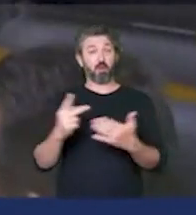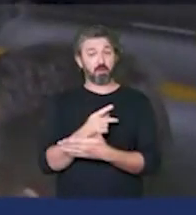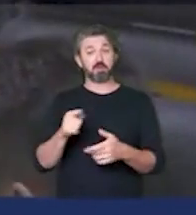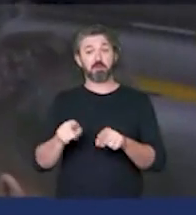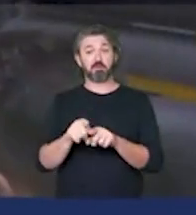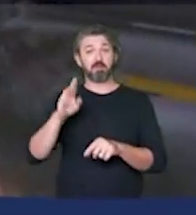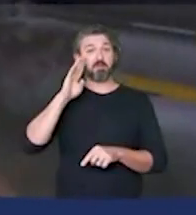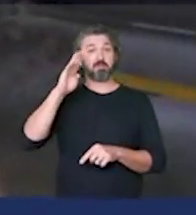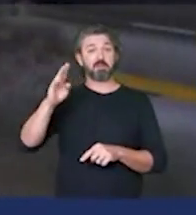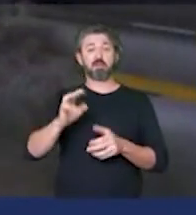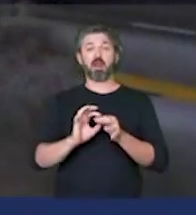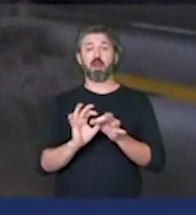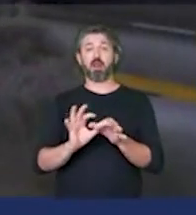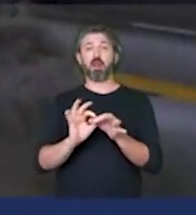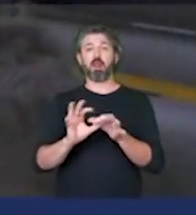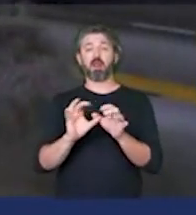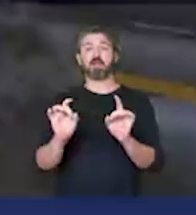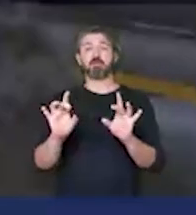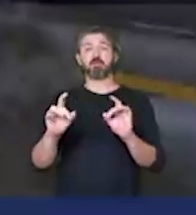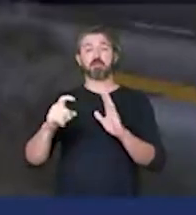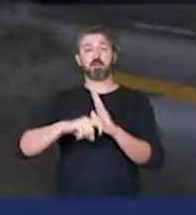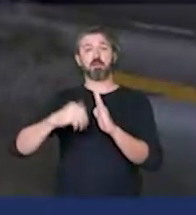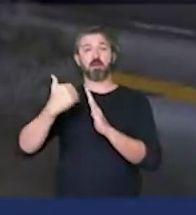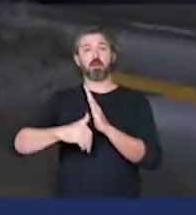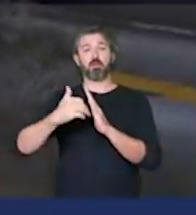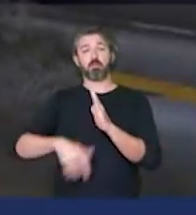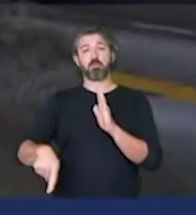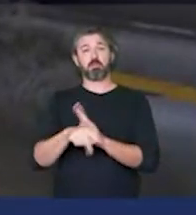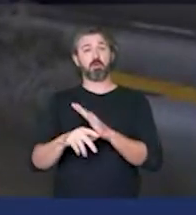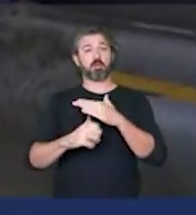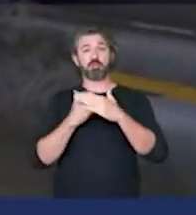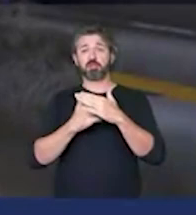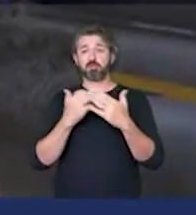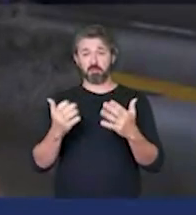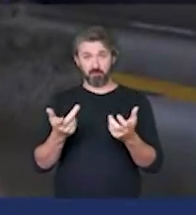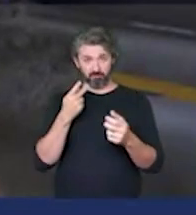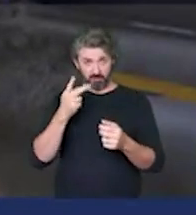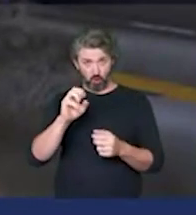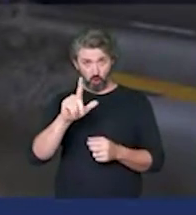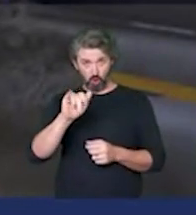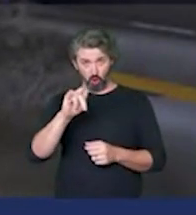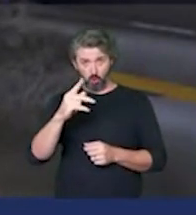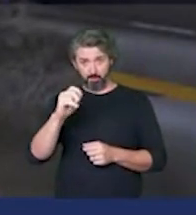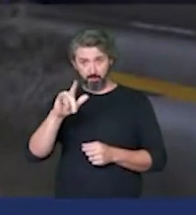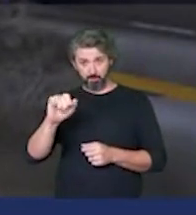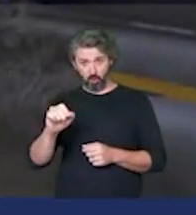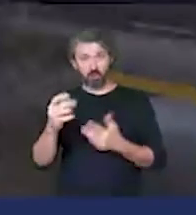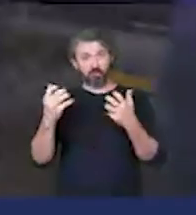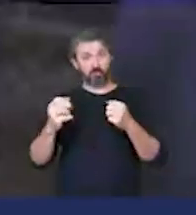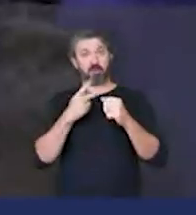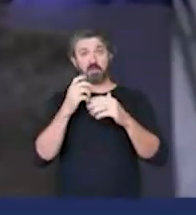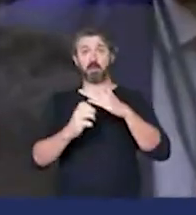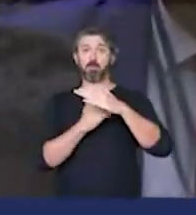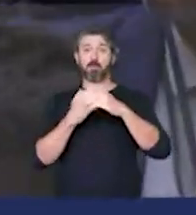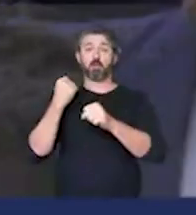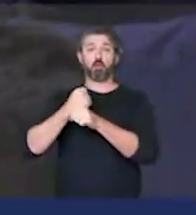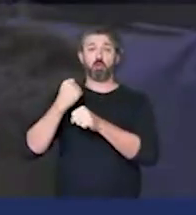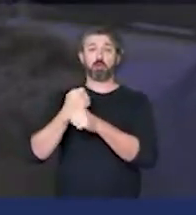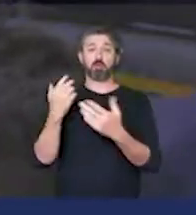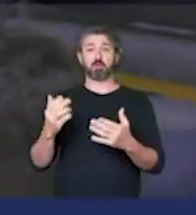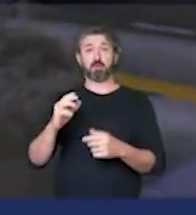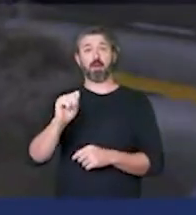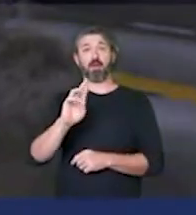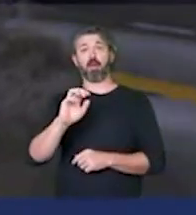houve a maior concessão de privilégio tributário para grandes empresas. Quer falar de oligopólio e monopólio? Vamos falar de empreiteira,